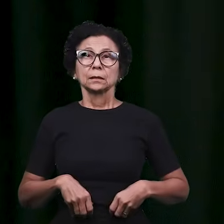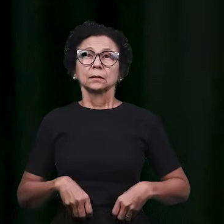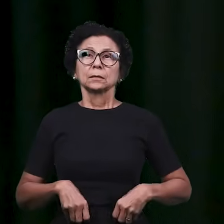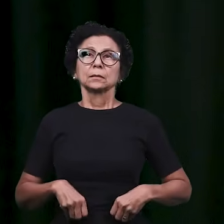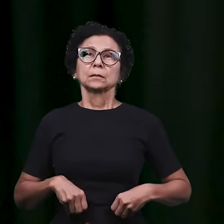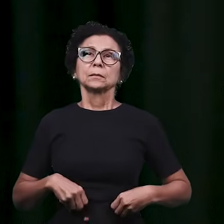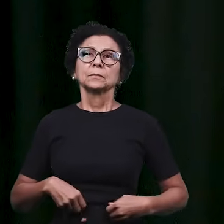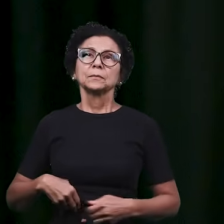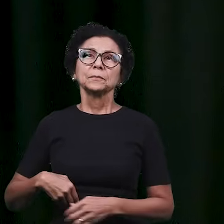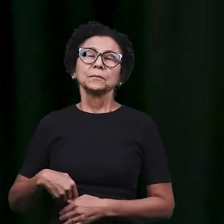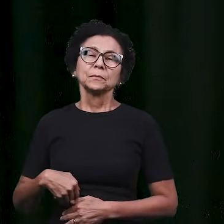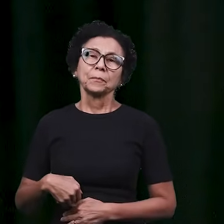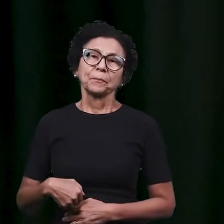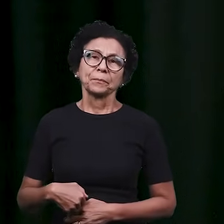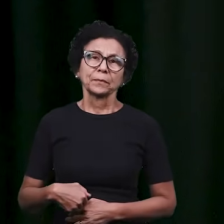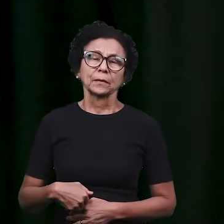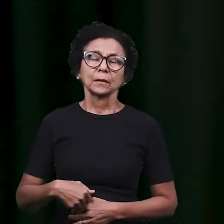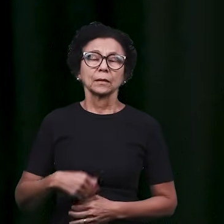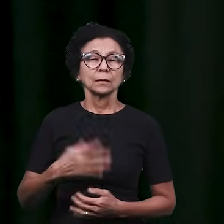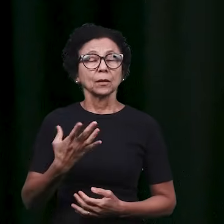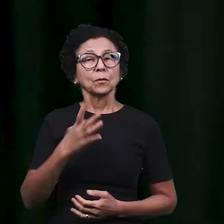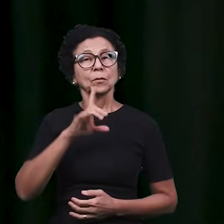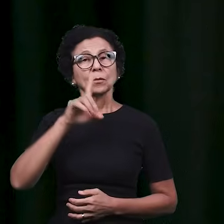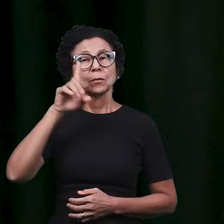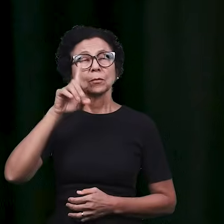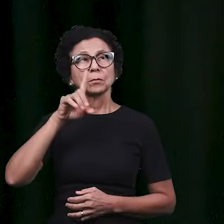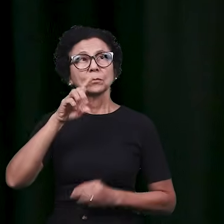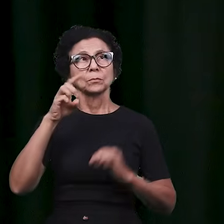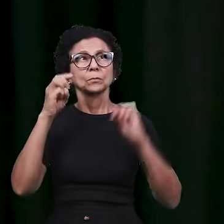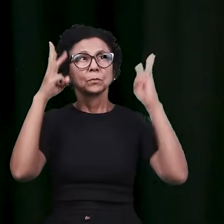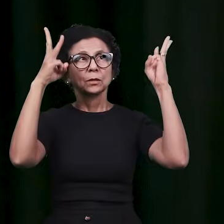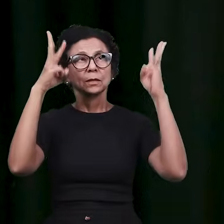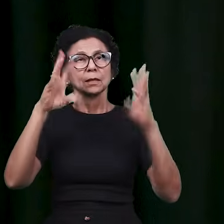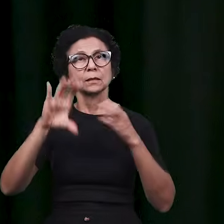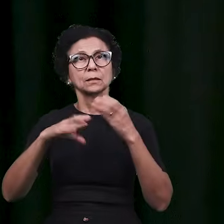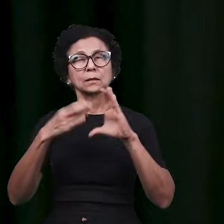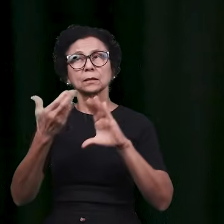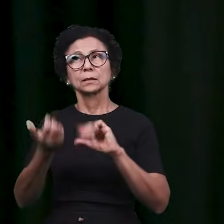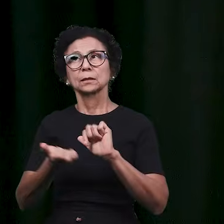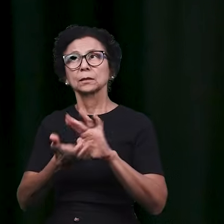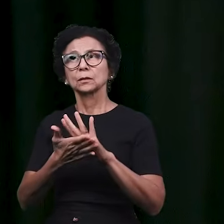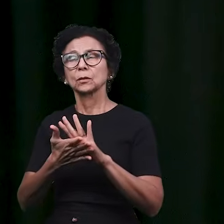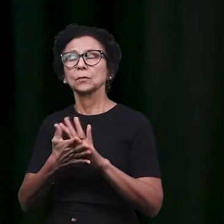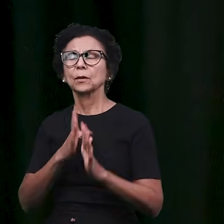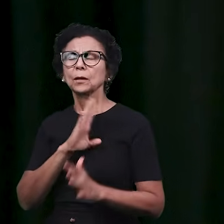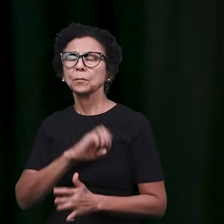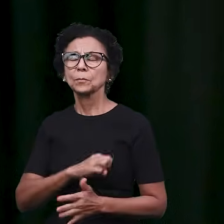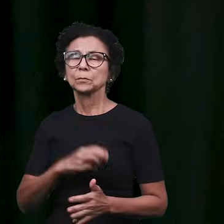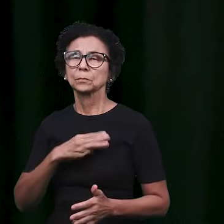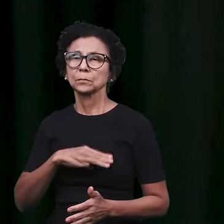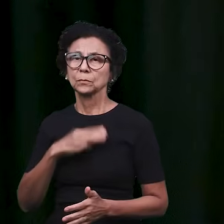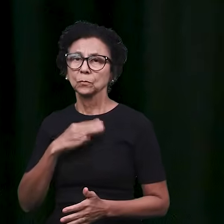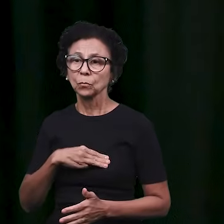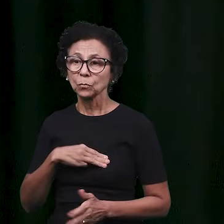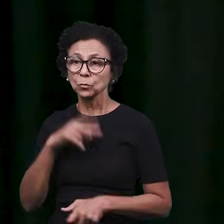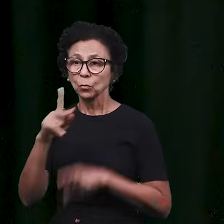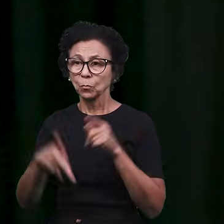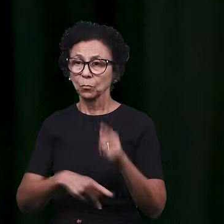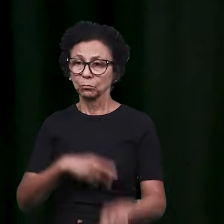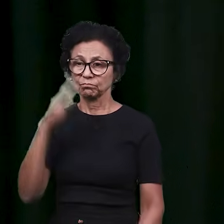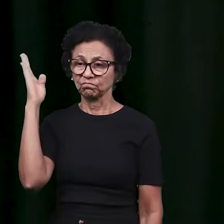o Moisés vai cantar o contrário. Ele vai cantar o amor e a misericórdia e a paciência de Deus com um povo